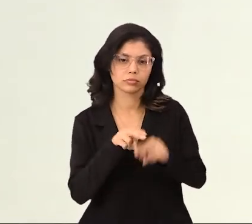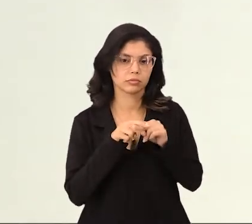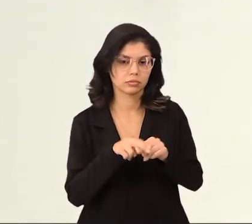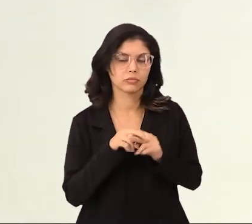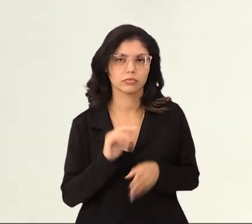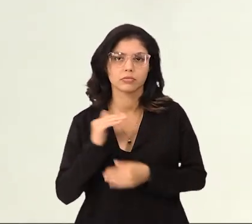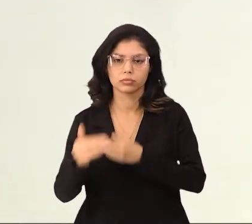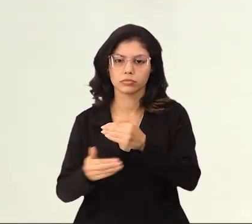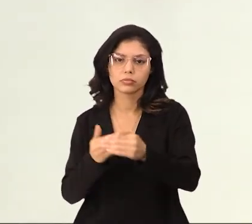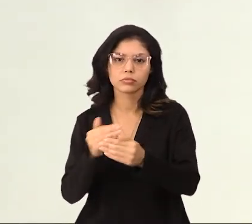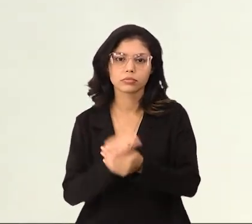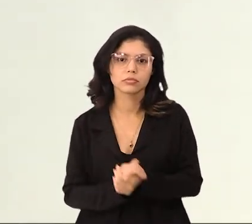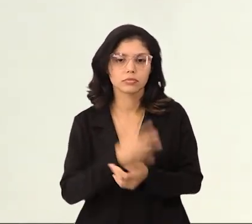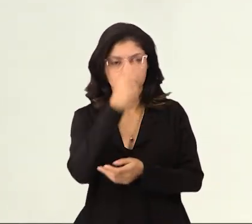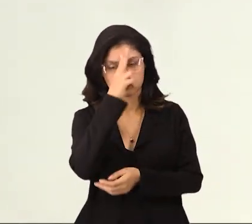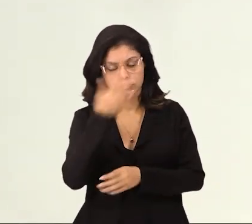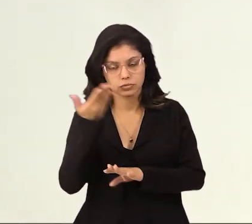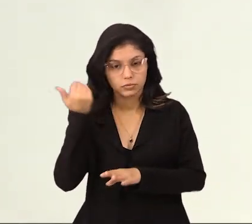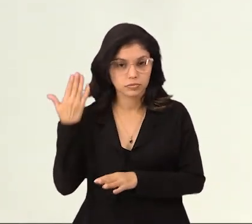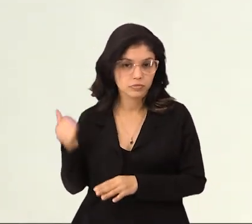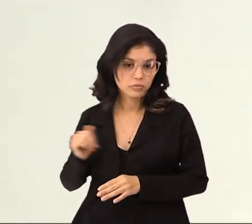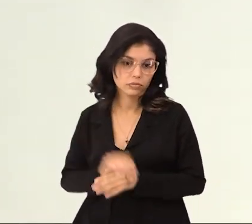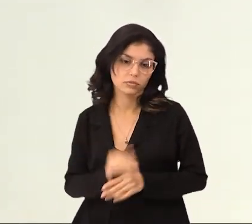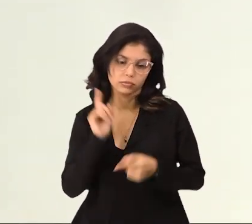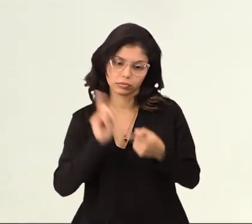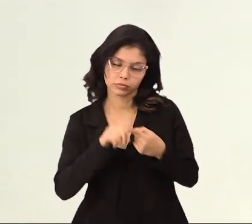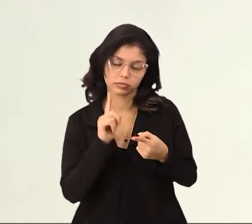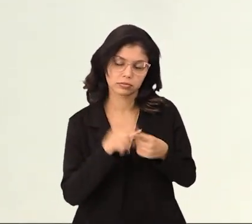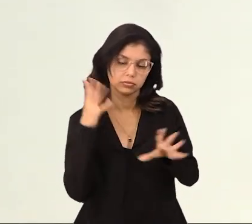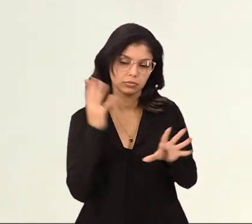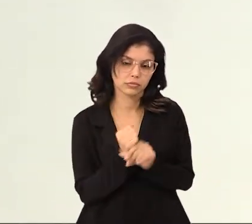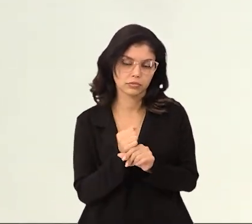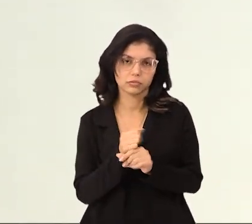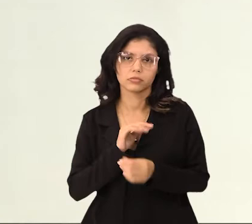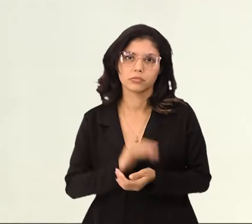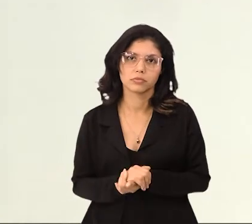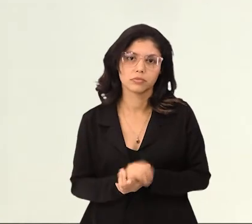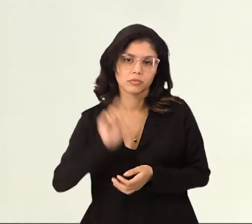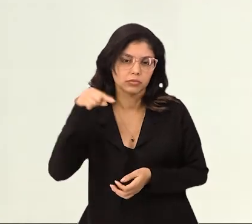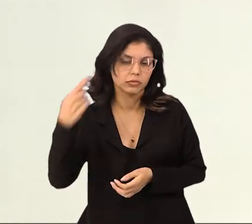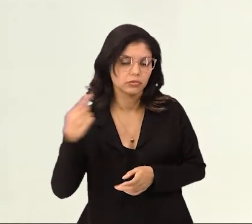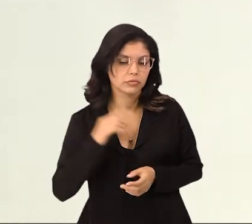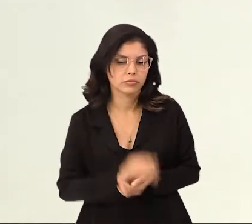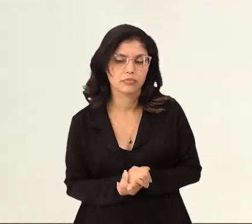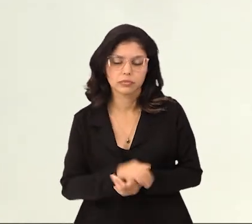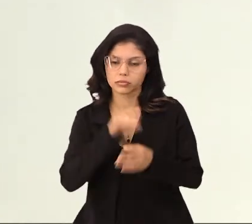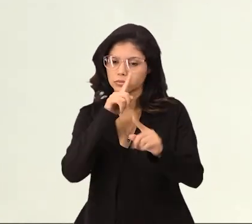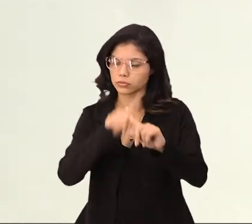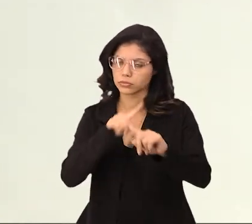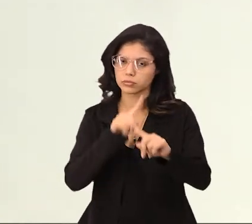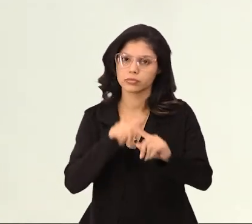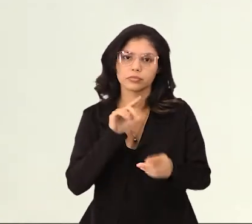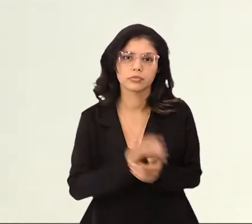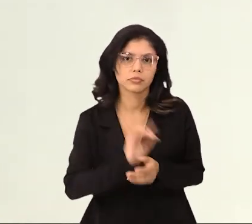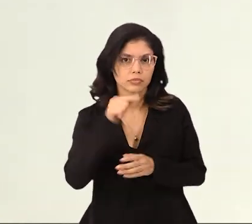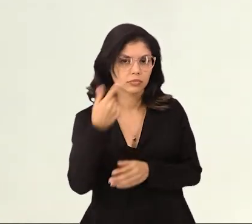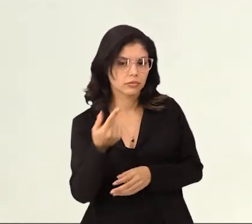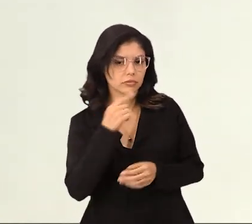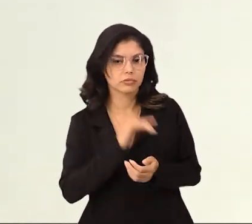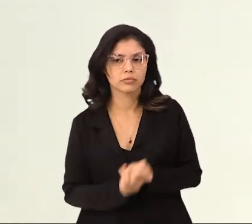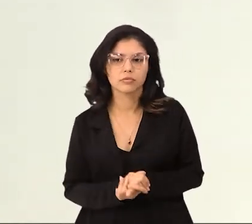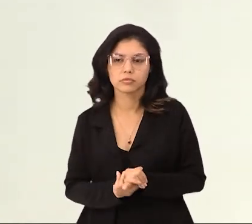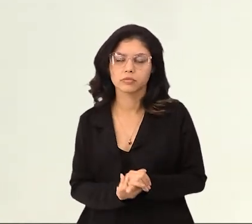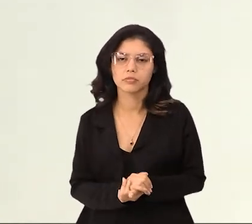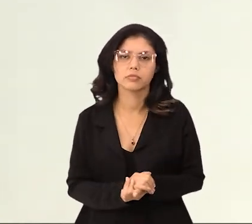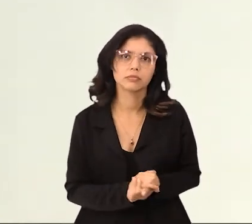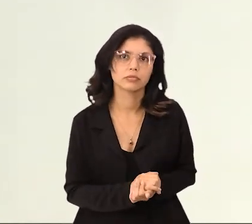uma evolução. Lembrando que lá atrás, primeiro eu adicionava. Depois eu multiplicava. Depois da multiplicação,